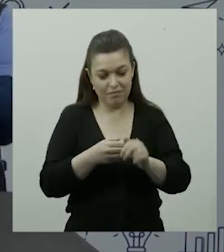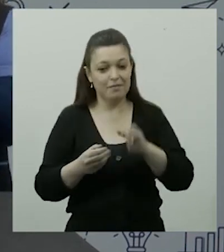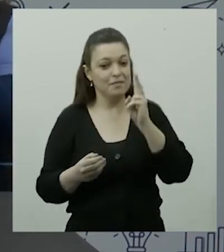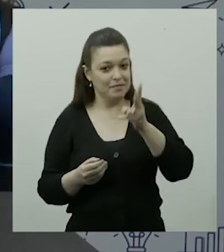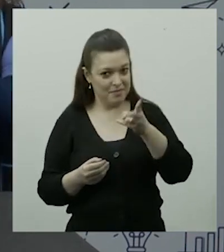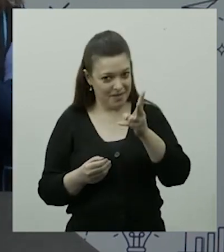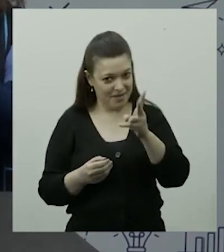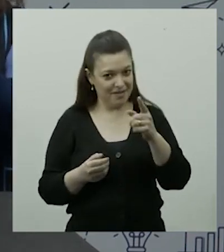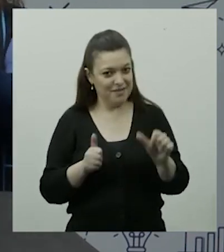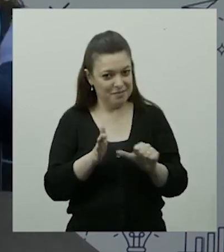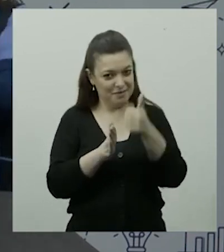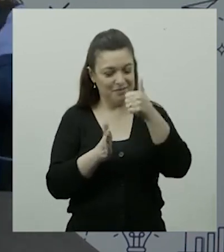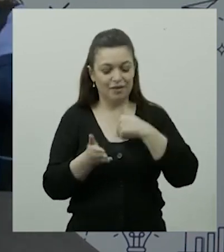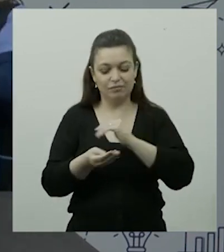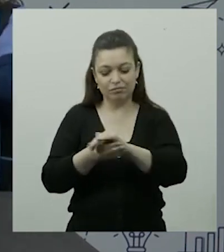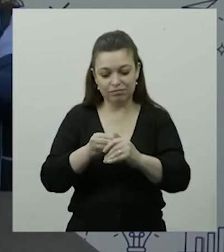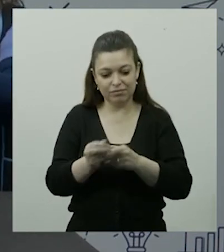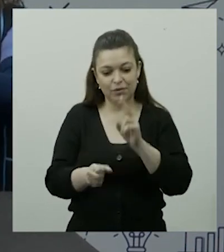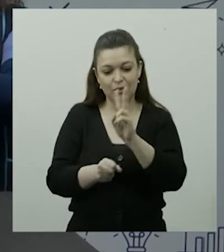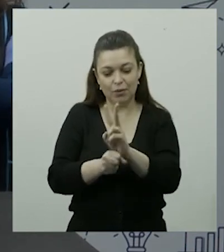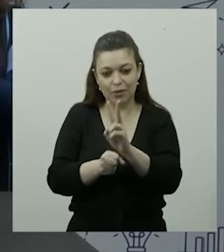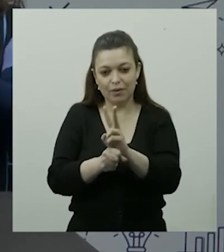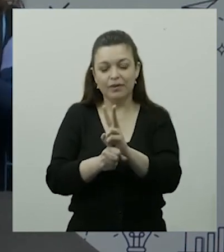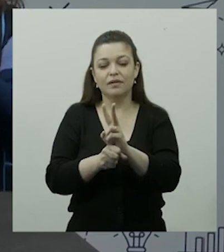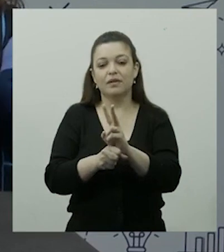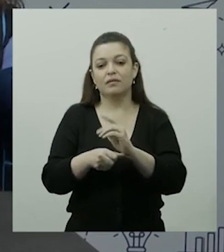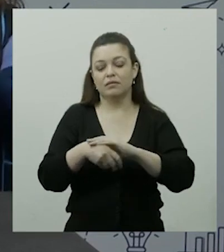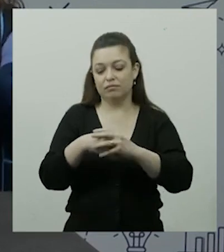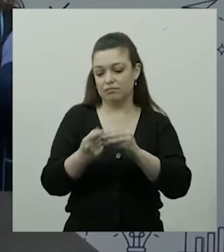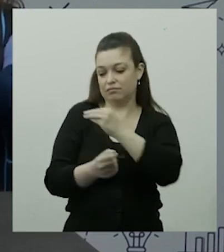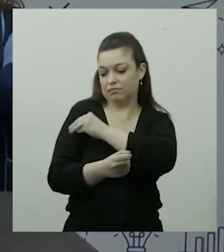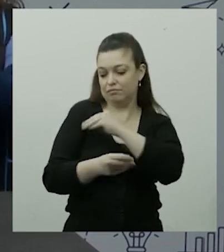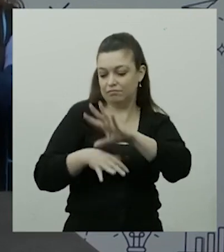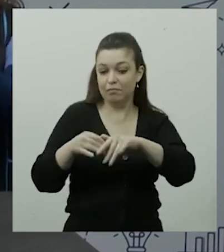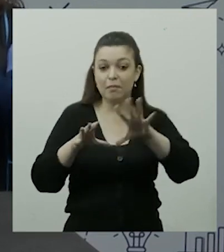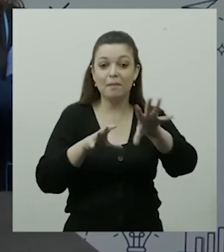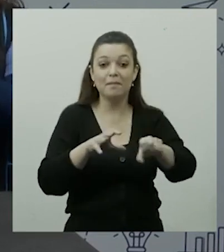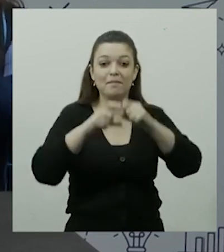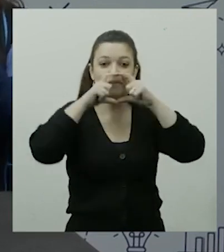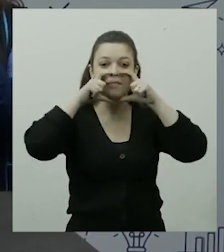mesmo. Vamos pegar na máscara limpinha, né? Uhum.